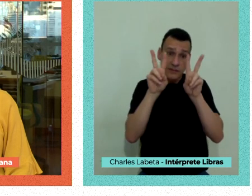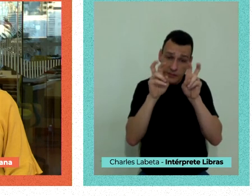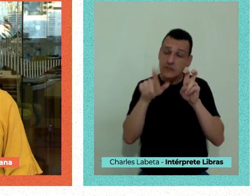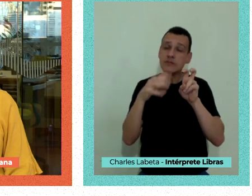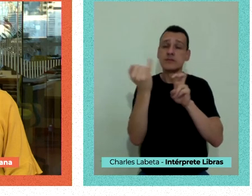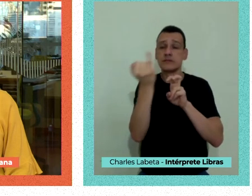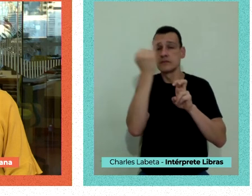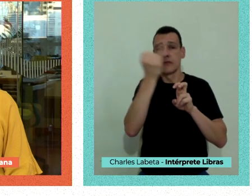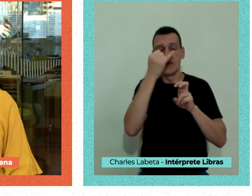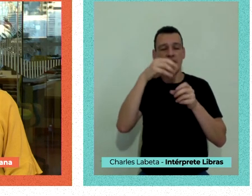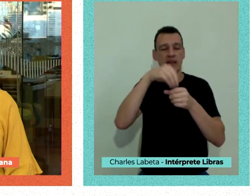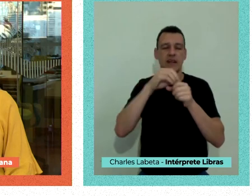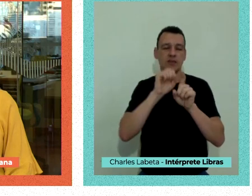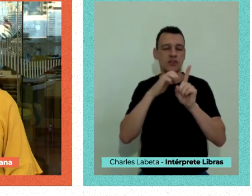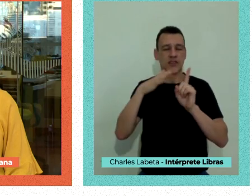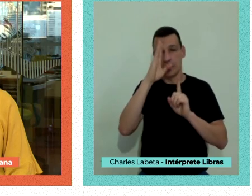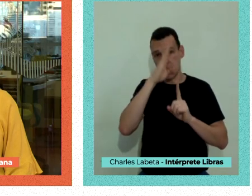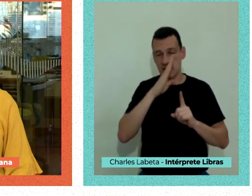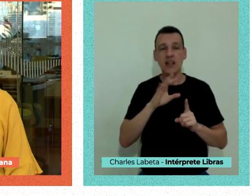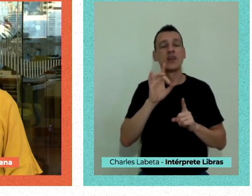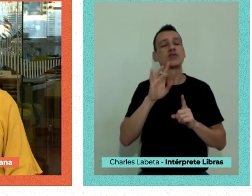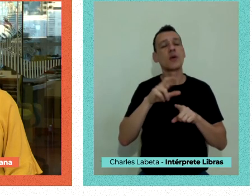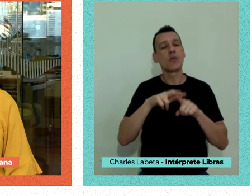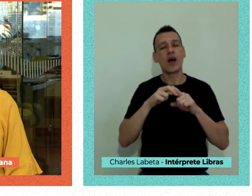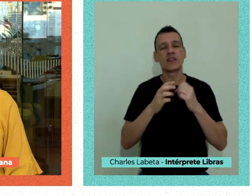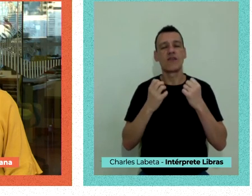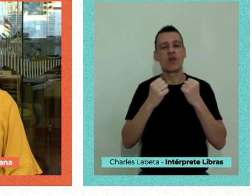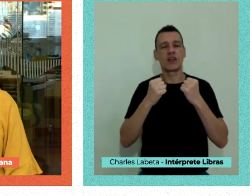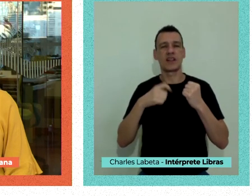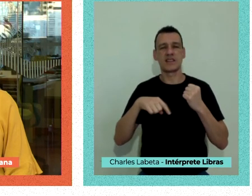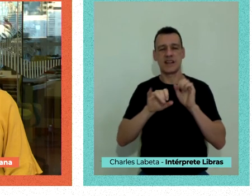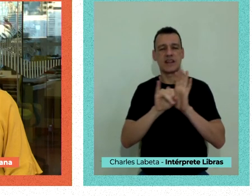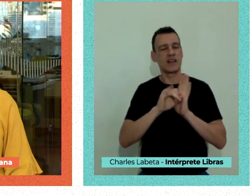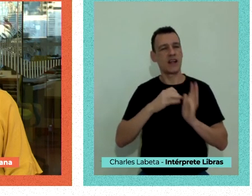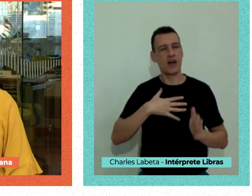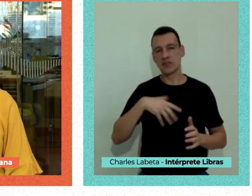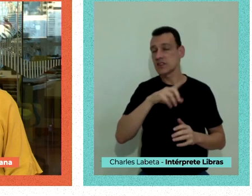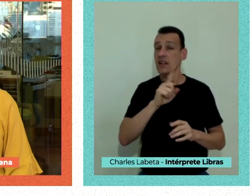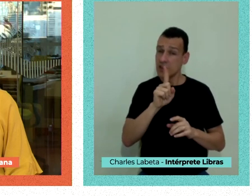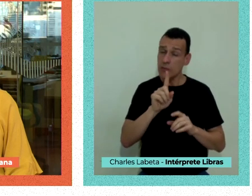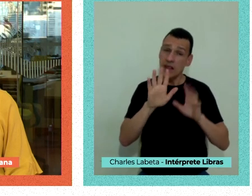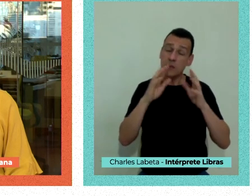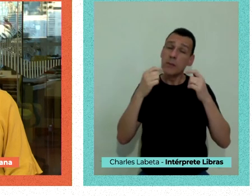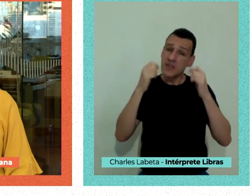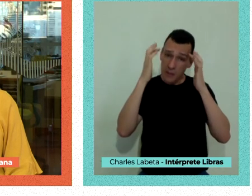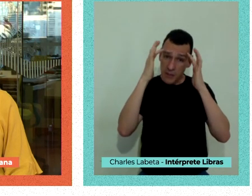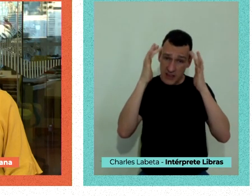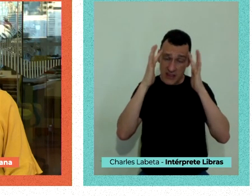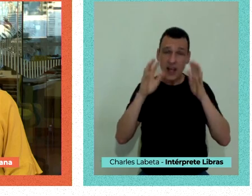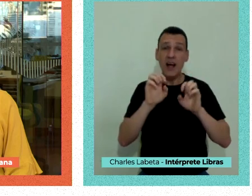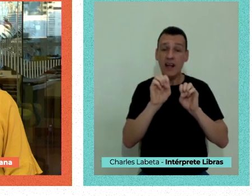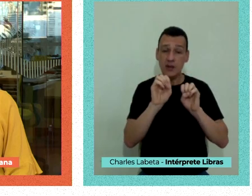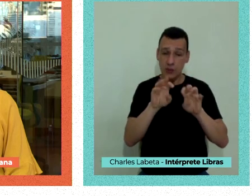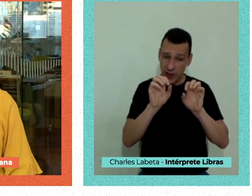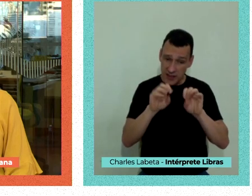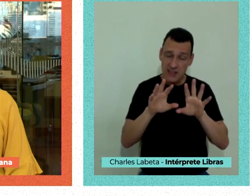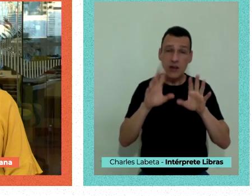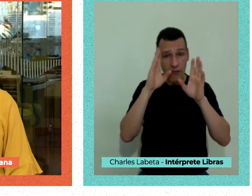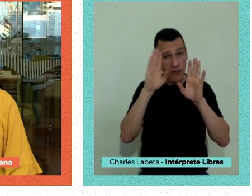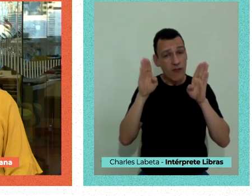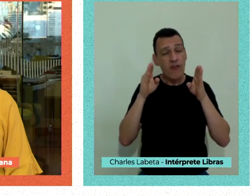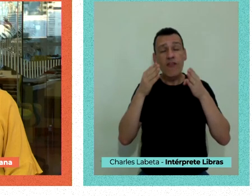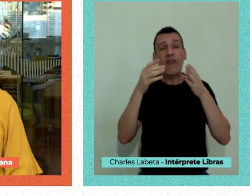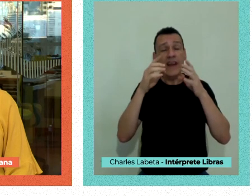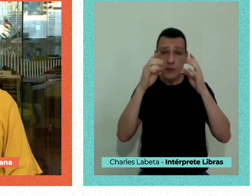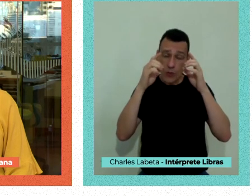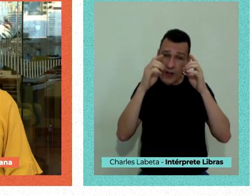fortalecer nossa identidade, mas sim para, de fato, a gente pensar numa educação que seja para todos e que,